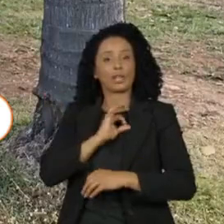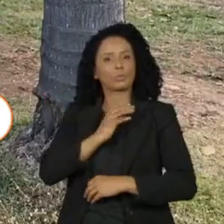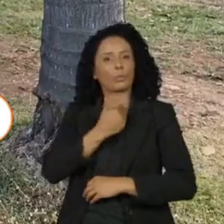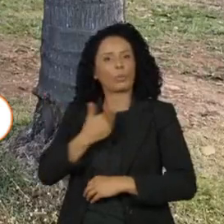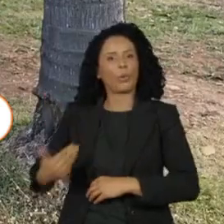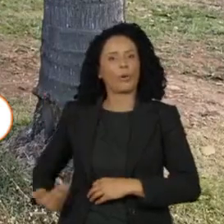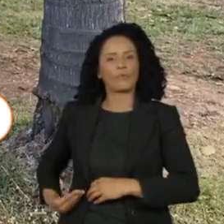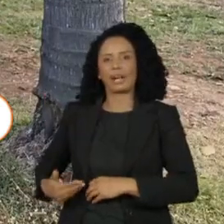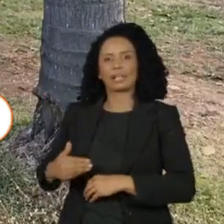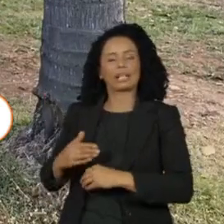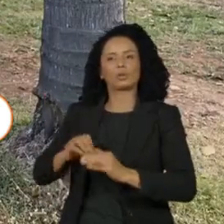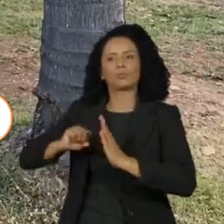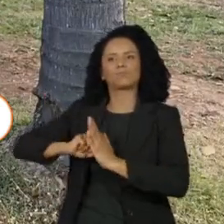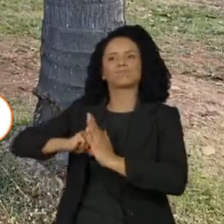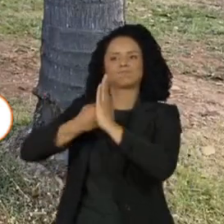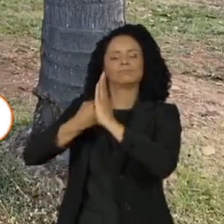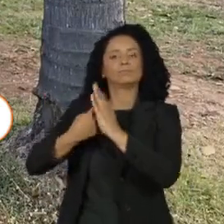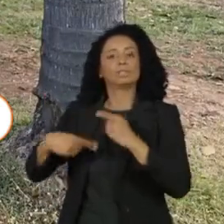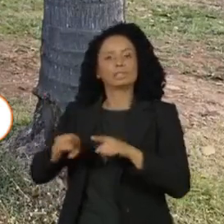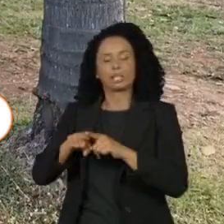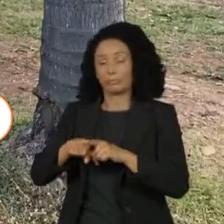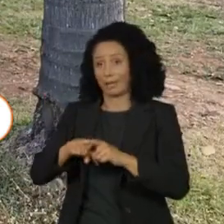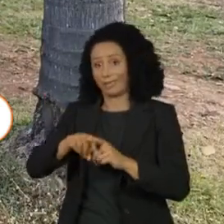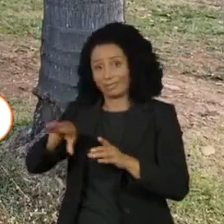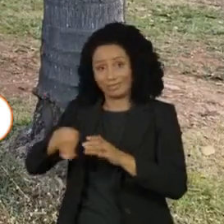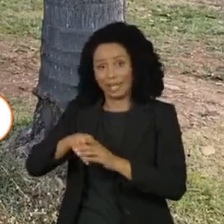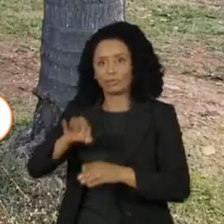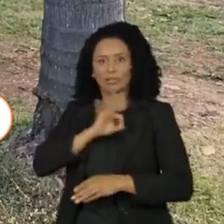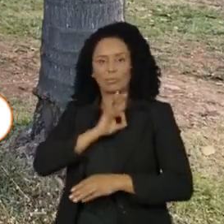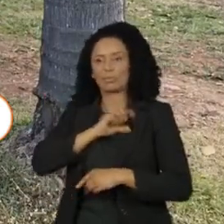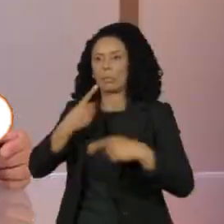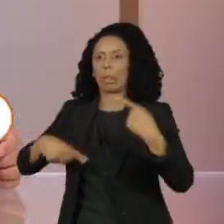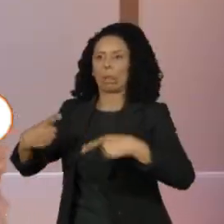incentivar disputas políticas internas na polícia militar e dor